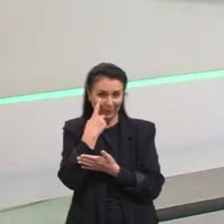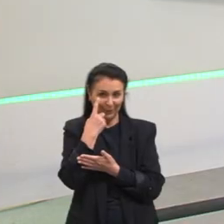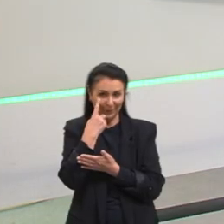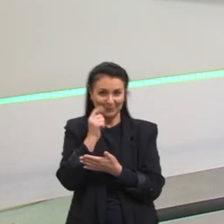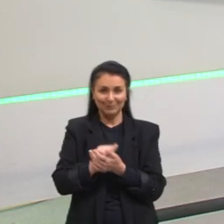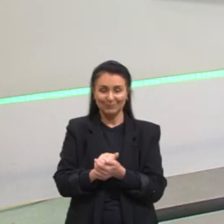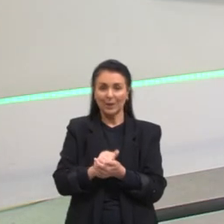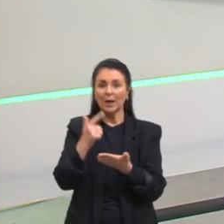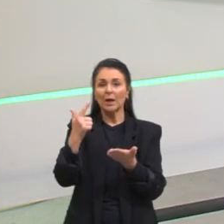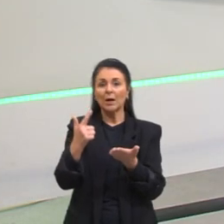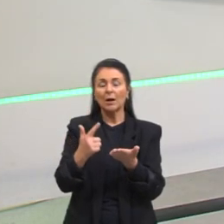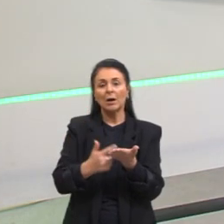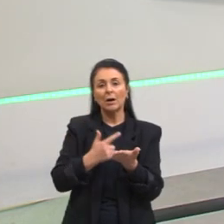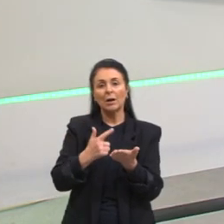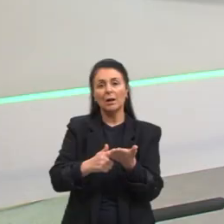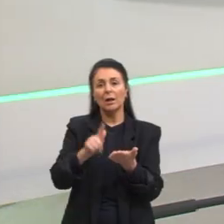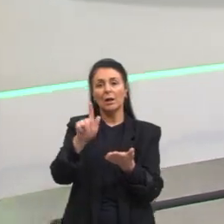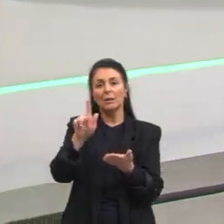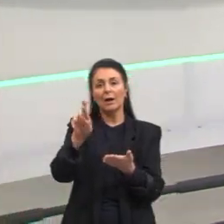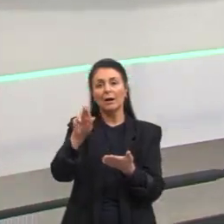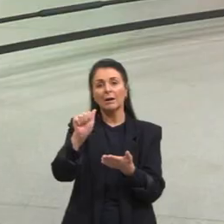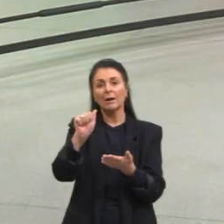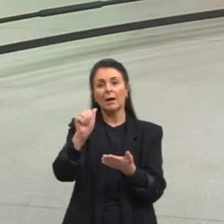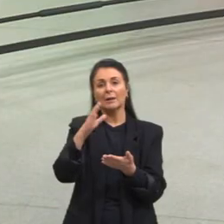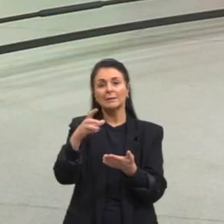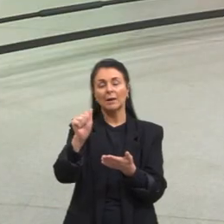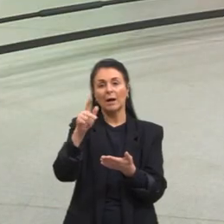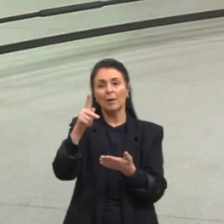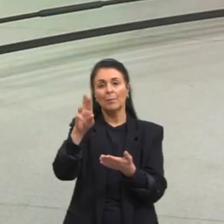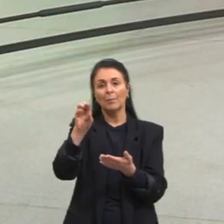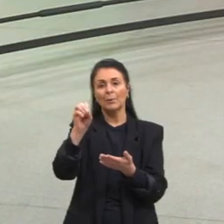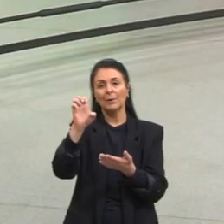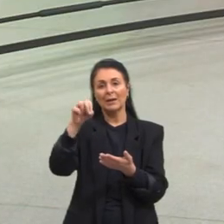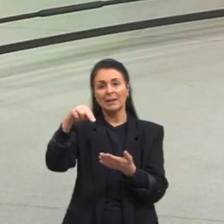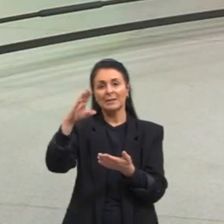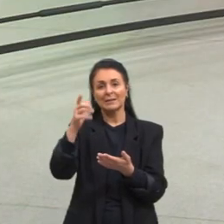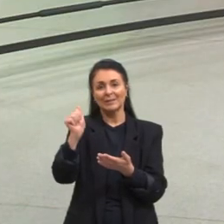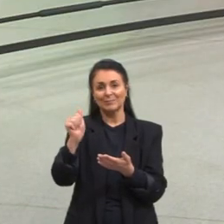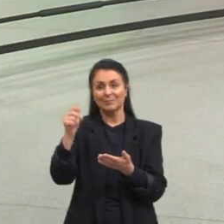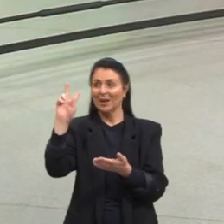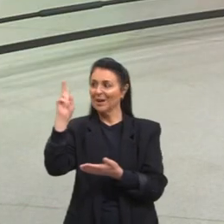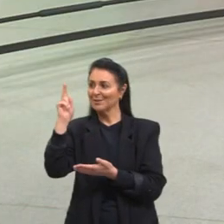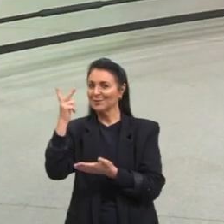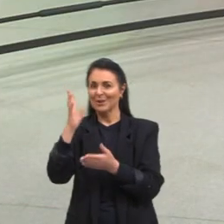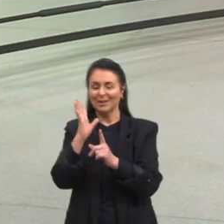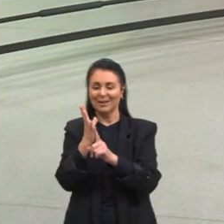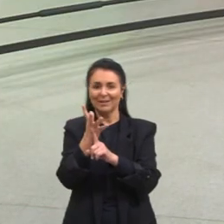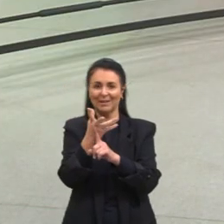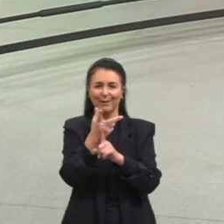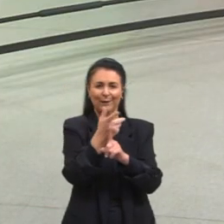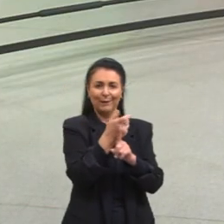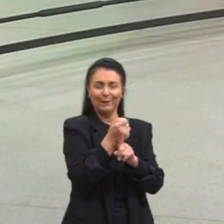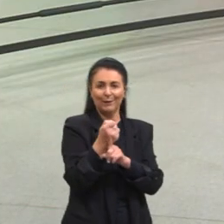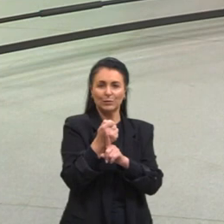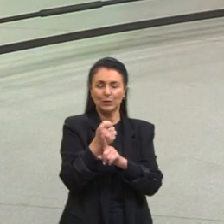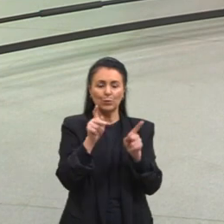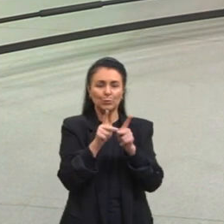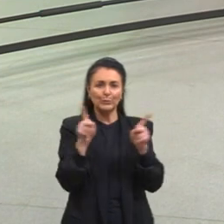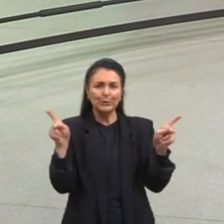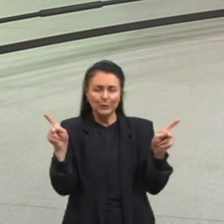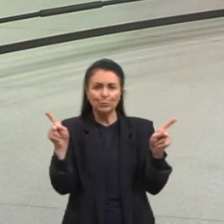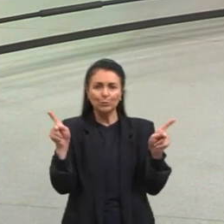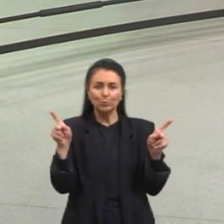um a graça Proença a história da arte tá então todos esses períodos desde as grandes